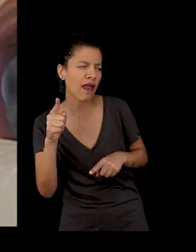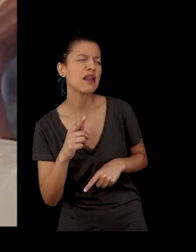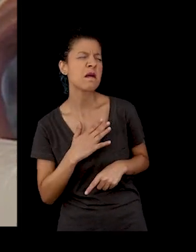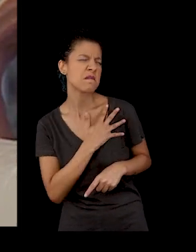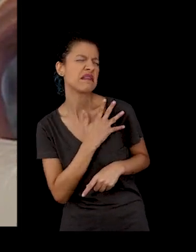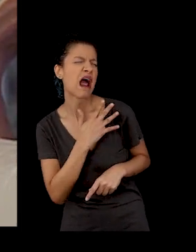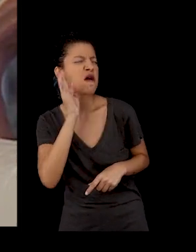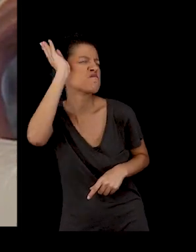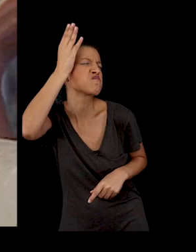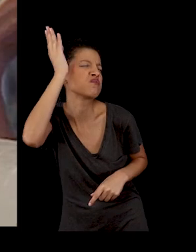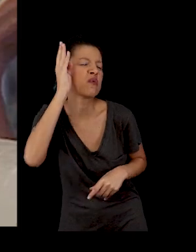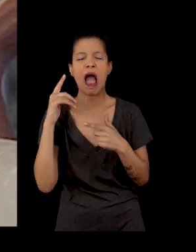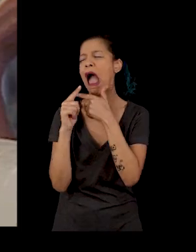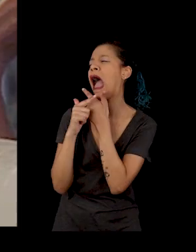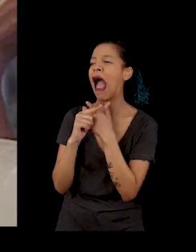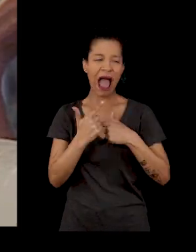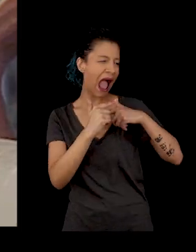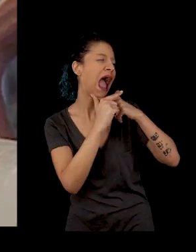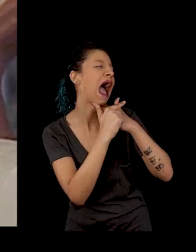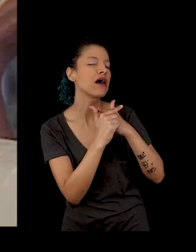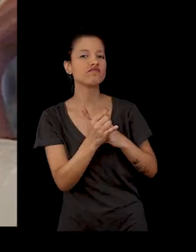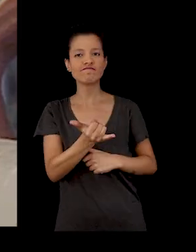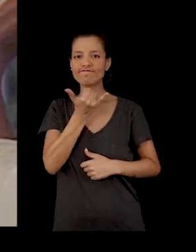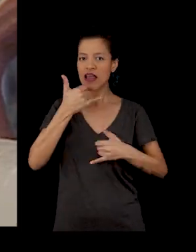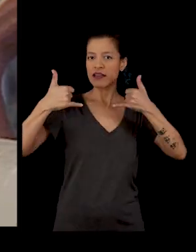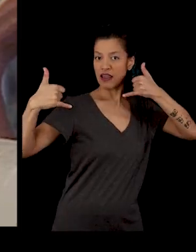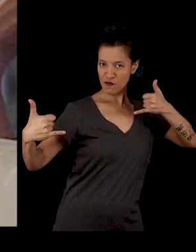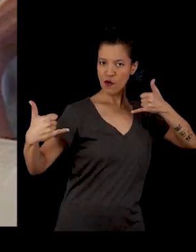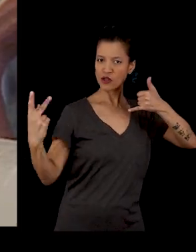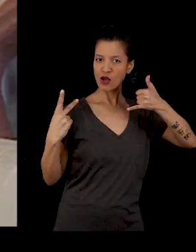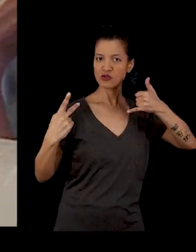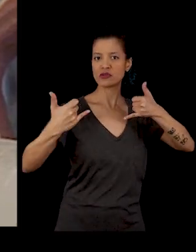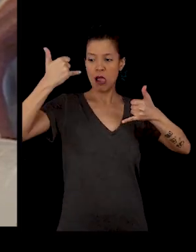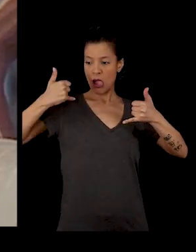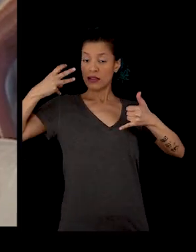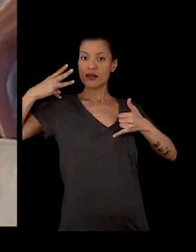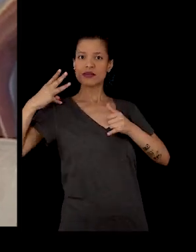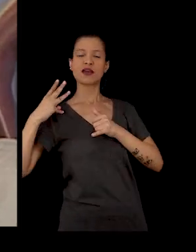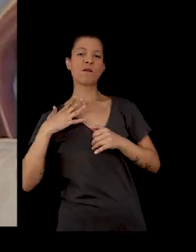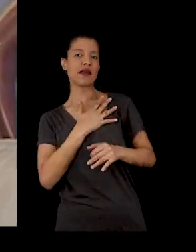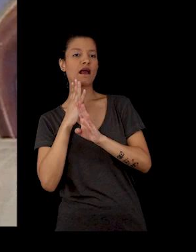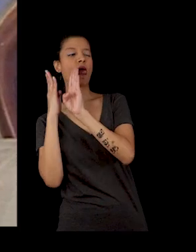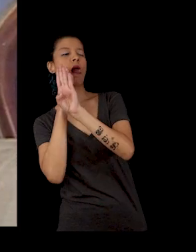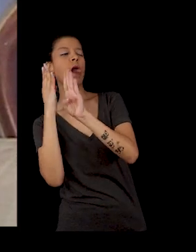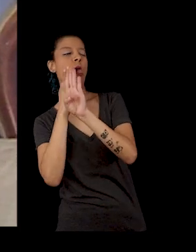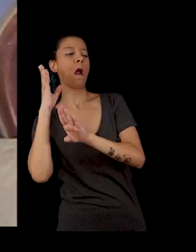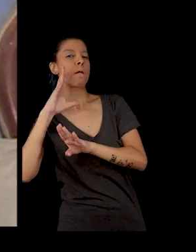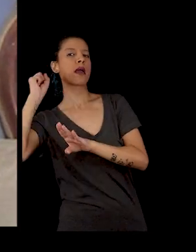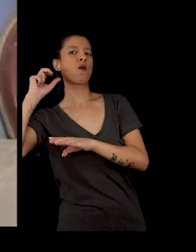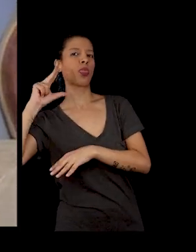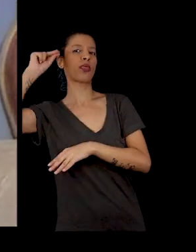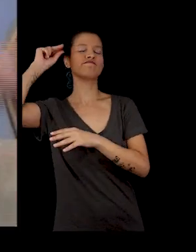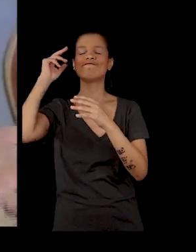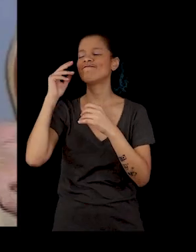burros. E aí nós demos grandes gargalhadas. Tudo isso estava sendo gravado, o telefone estava grampeado. E foi por causa disso